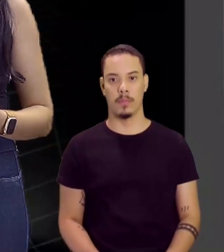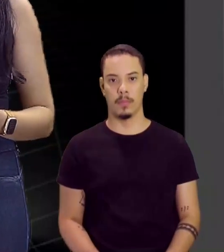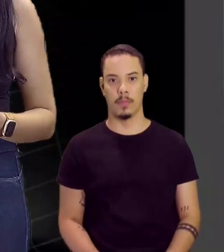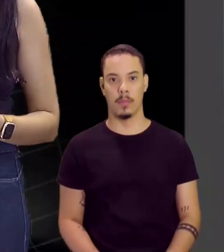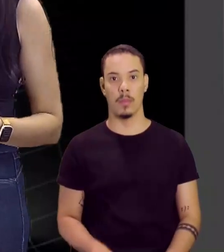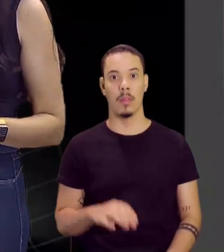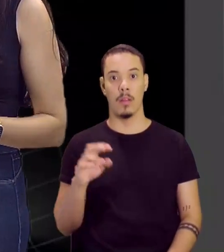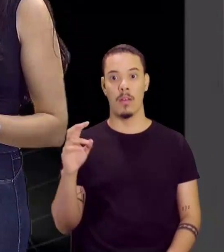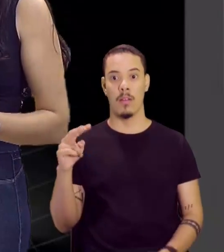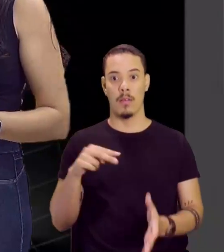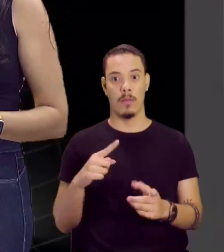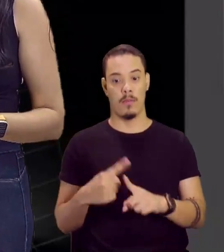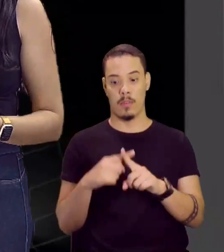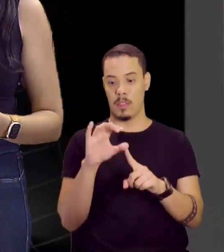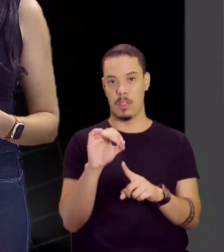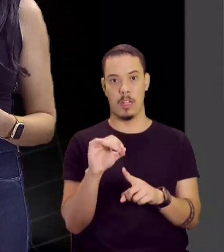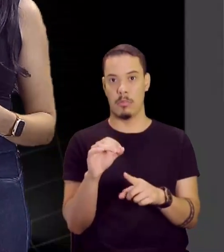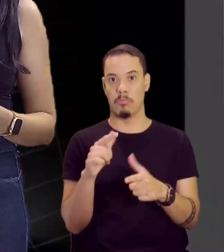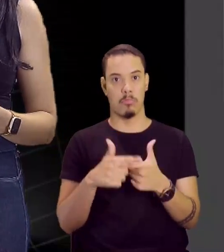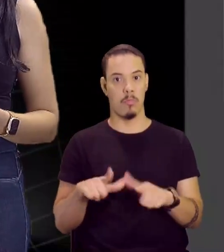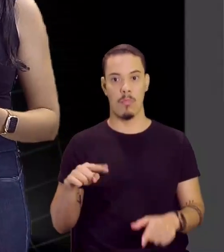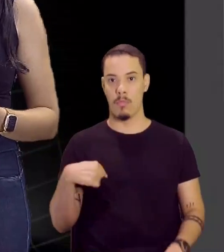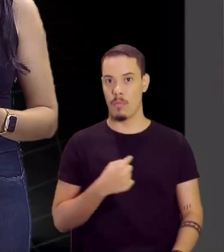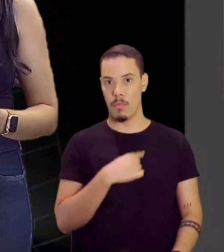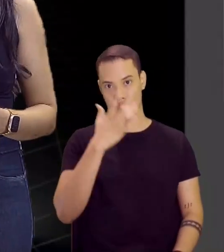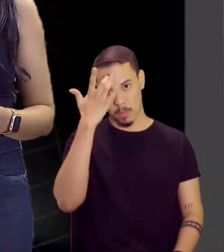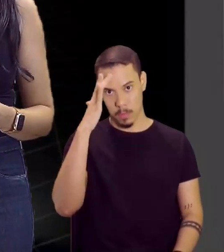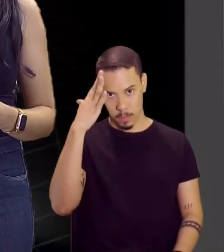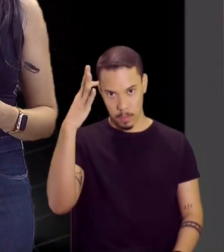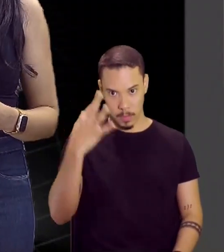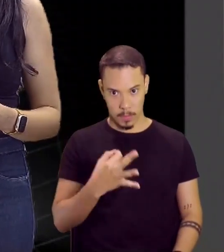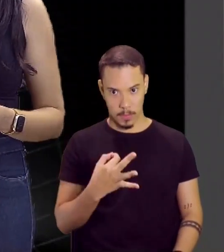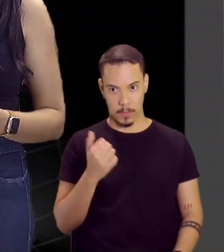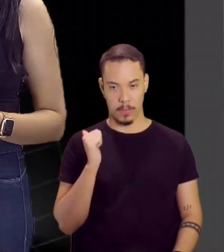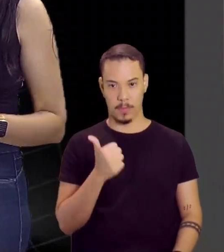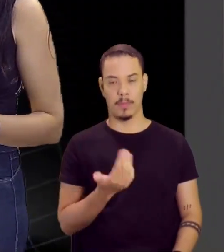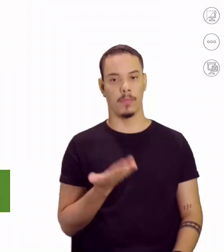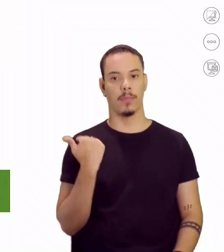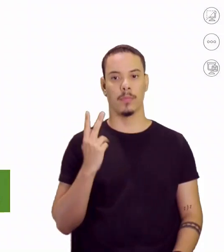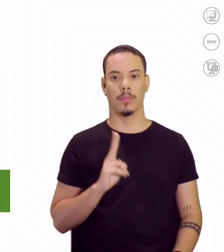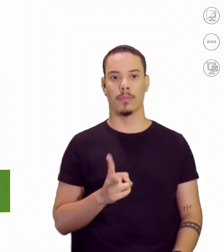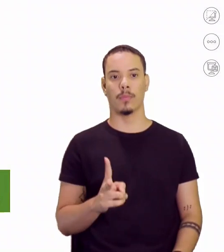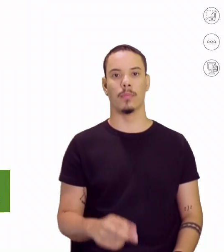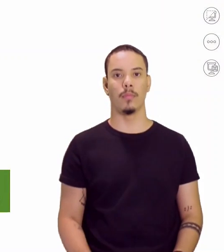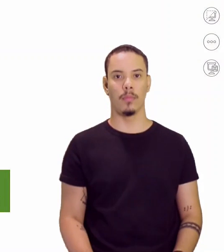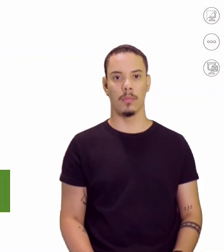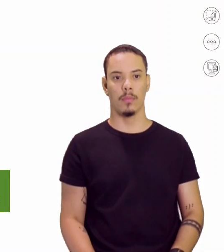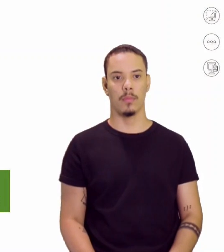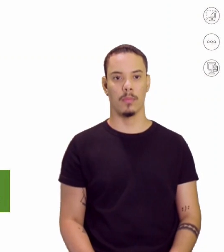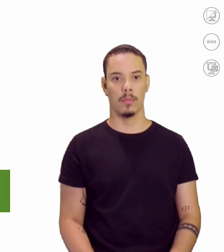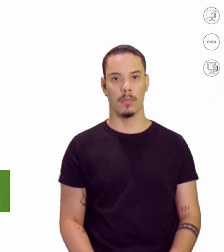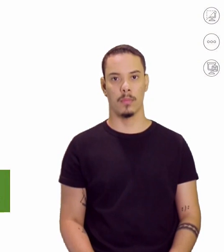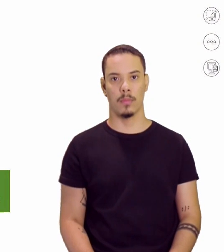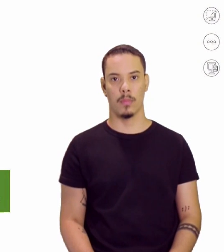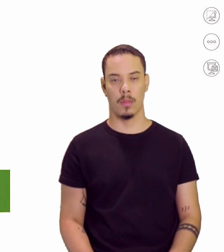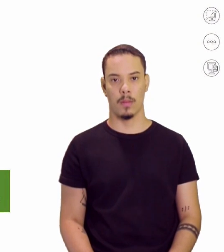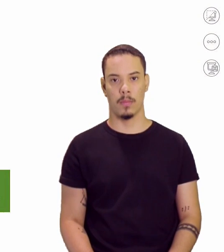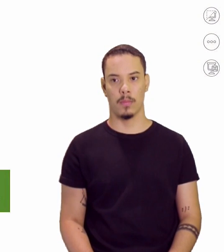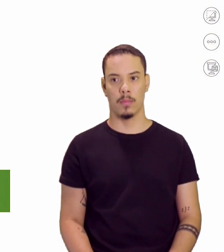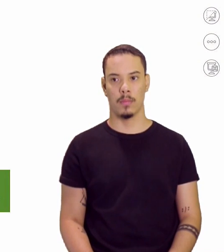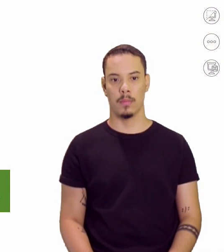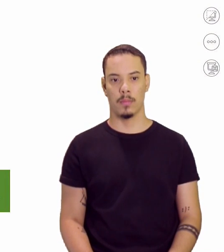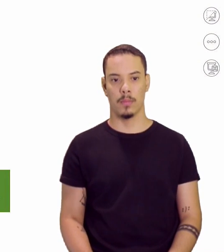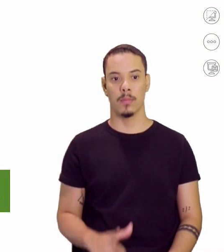V0 seria uma incógnita. Exatamente. Entendido, pessoal? Vamos lá, continuar? Então, ali nós temos uma alternativa,